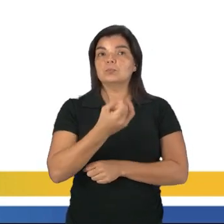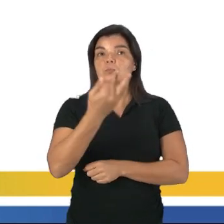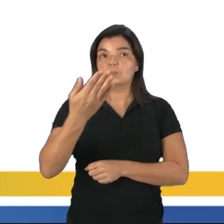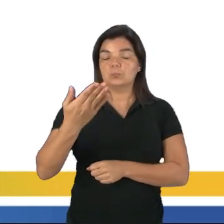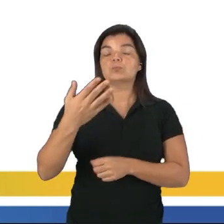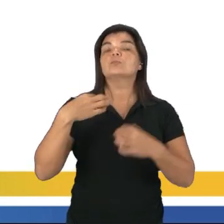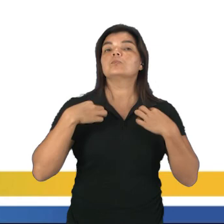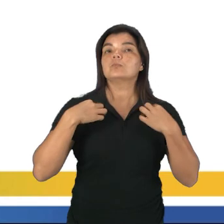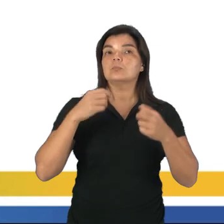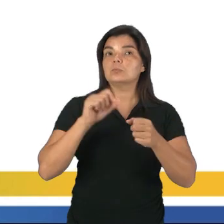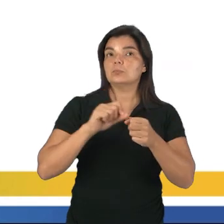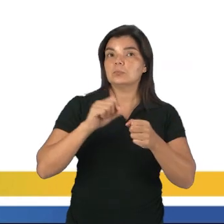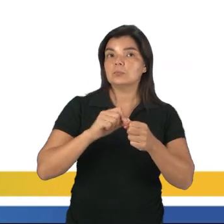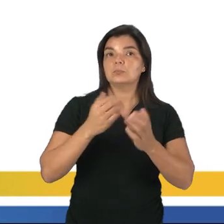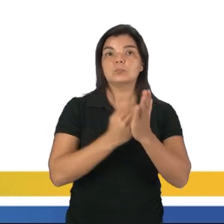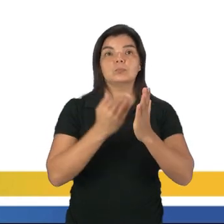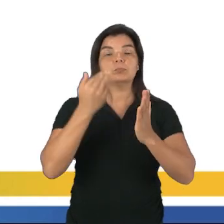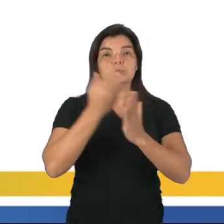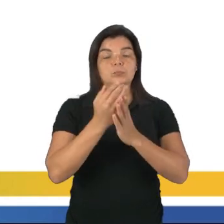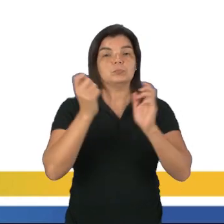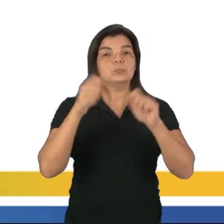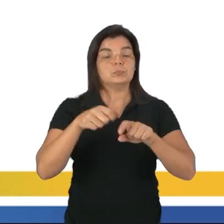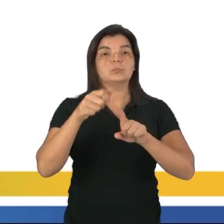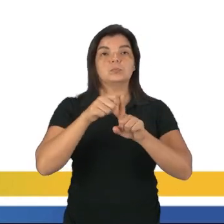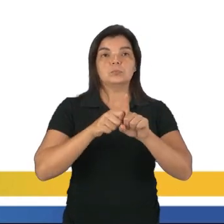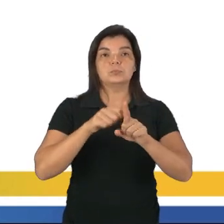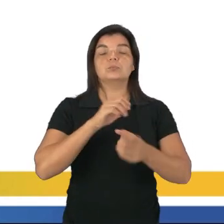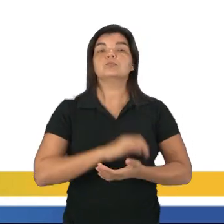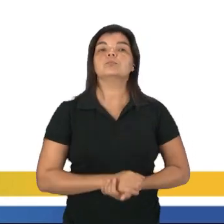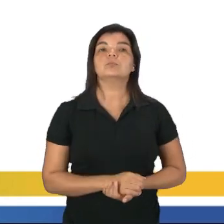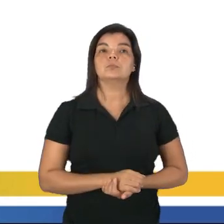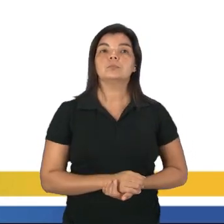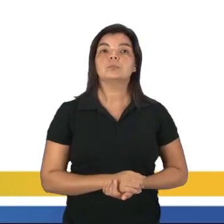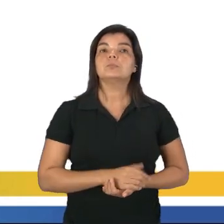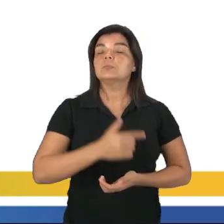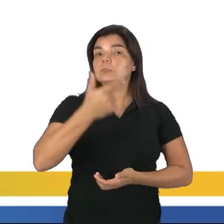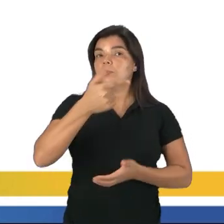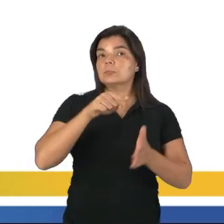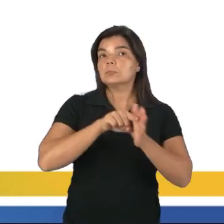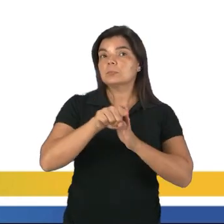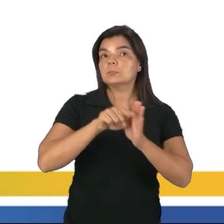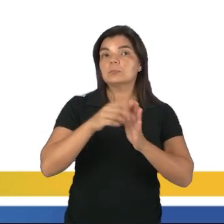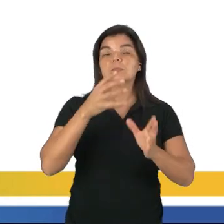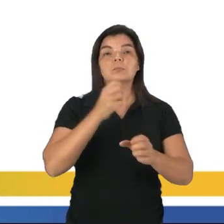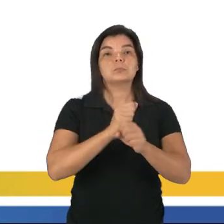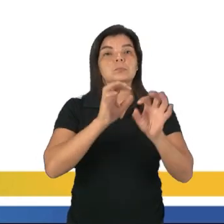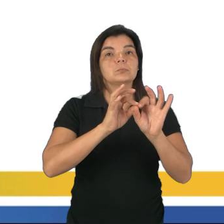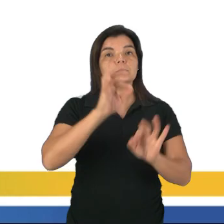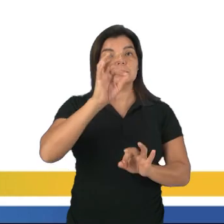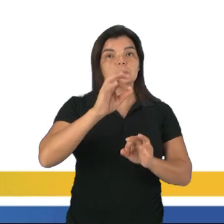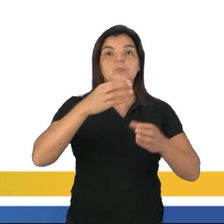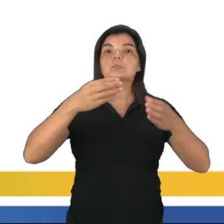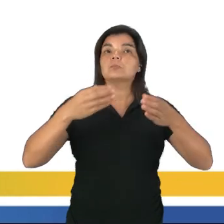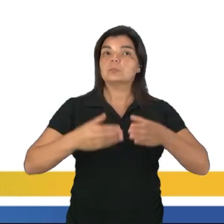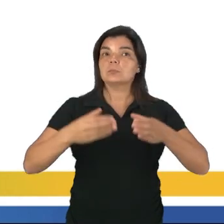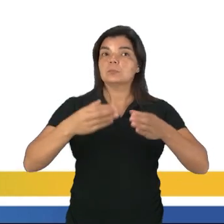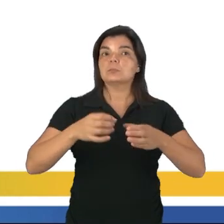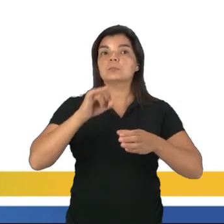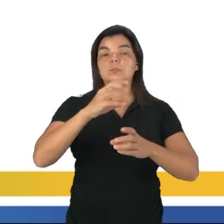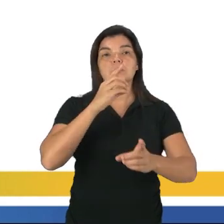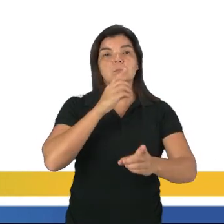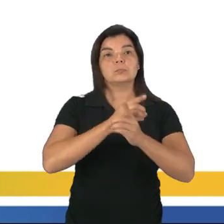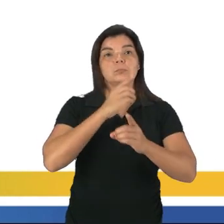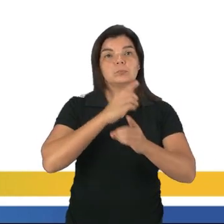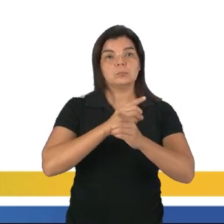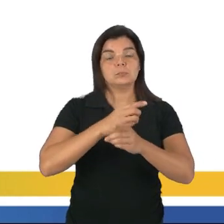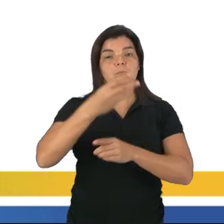camisetas produzidas fosse o valor máximo possível naquele mês. E na questão 2, vocês vão calcular a altura em que a bola